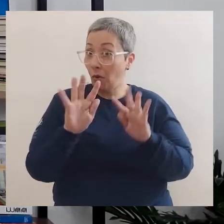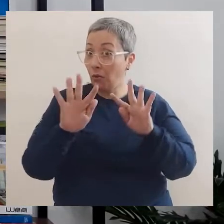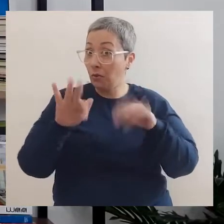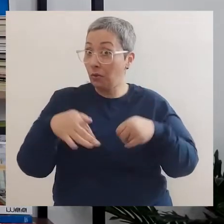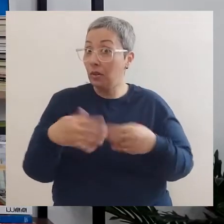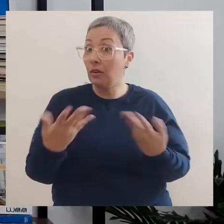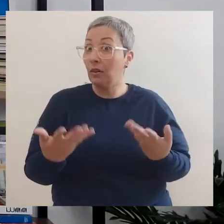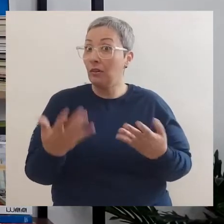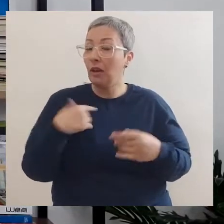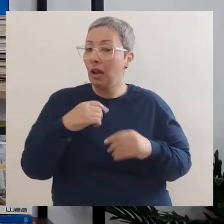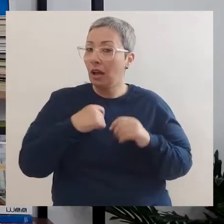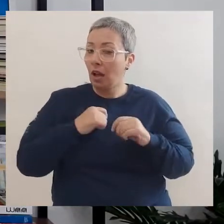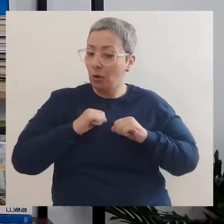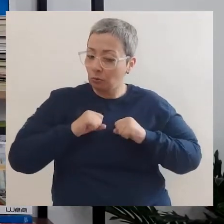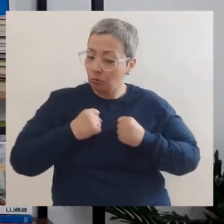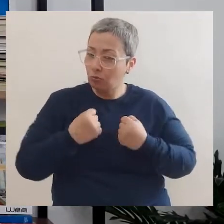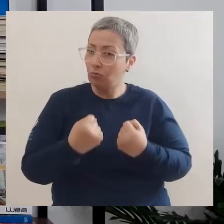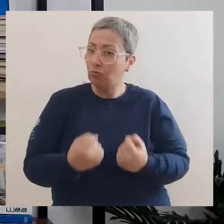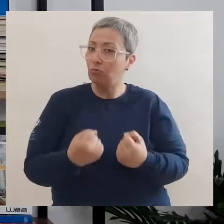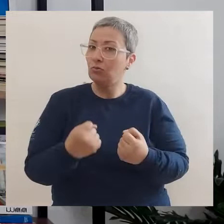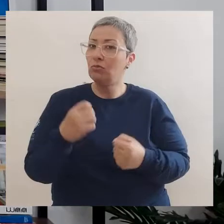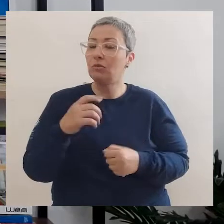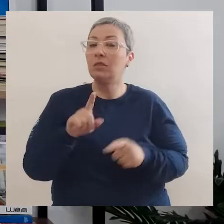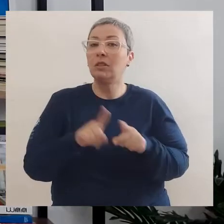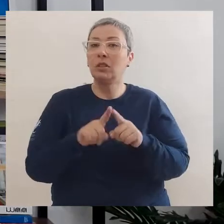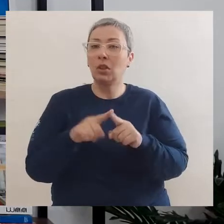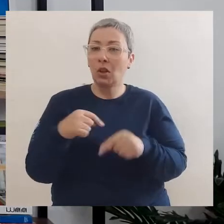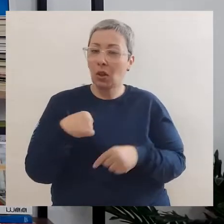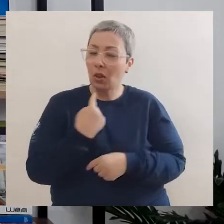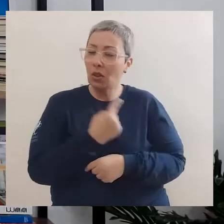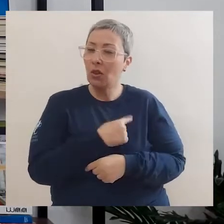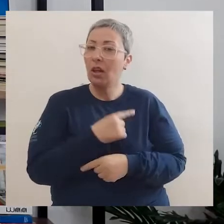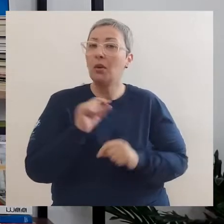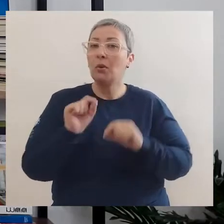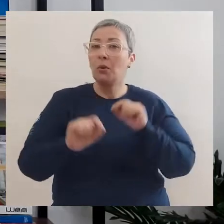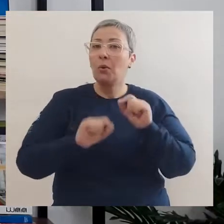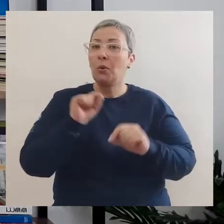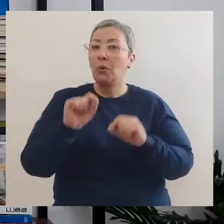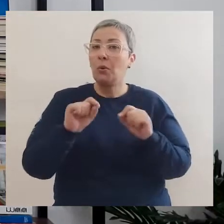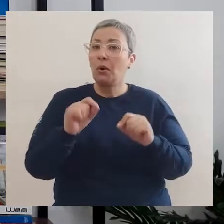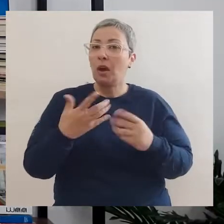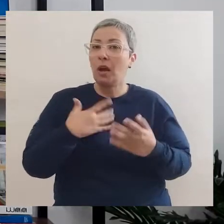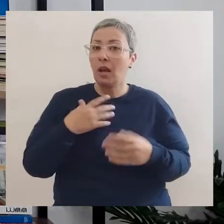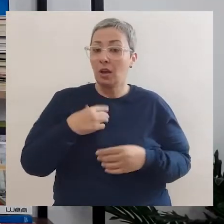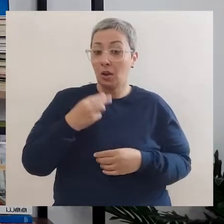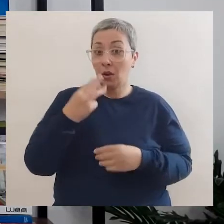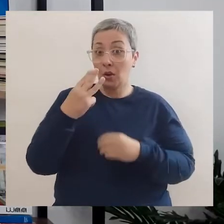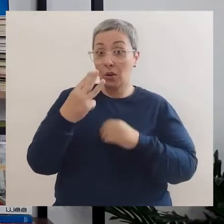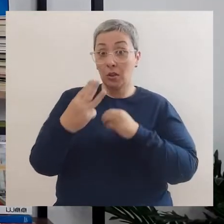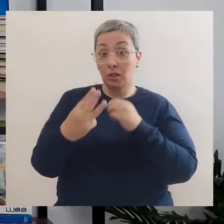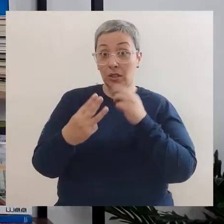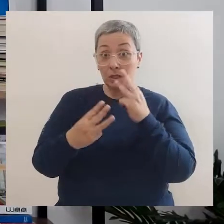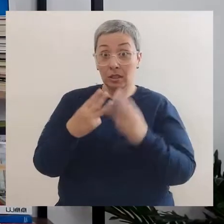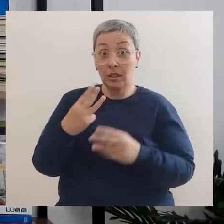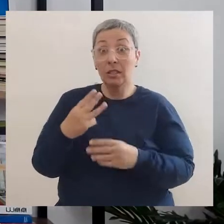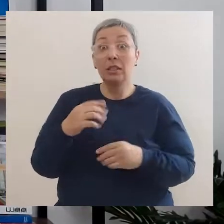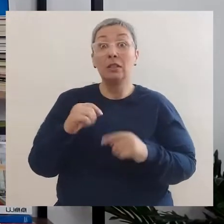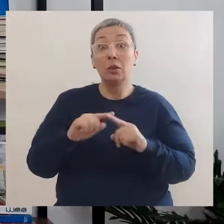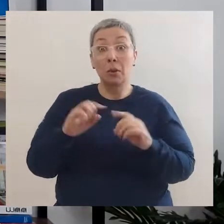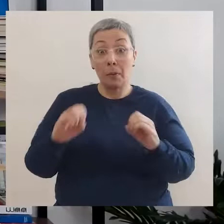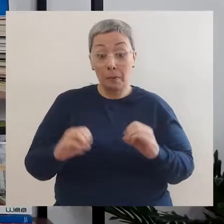gente? Vamos nos dedicar, não é? Nós estamos agora no nosso